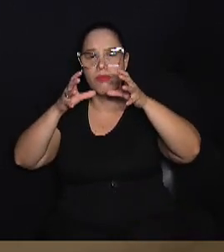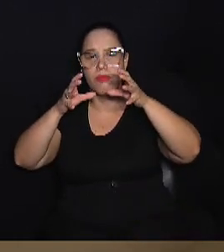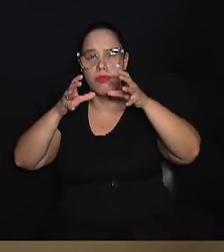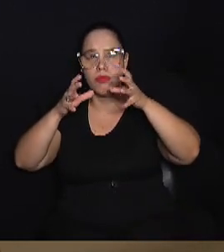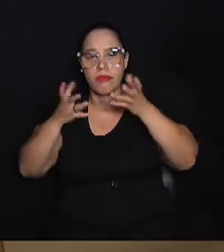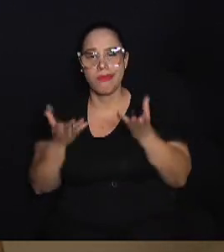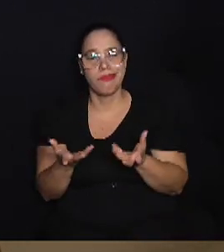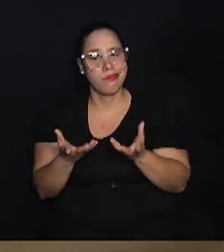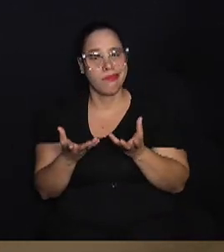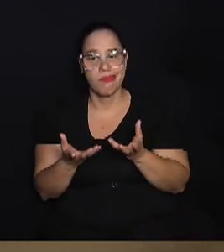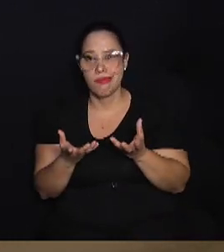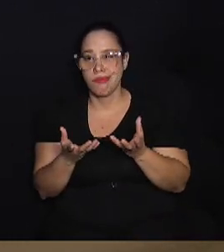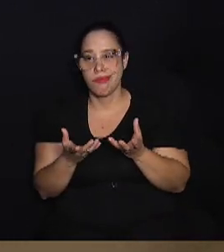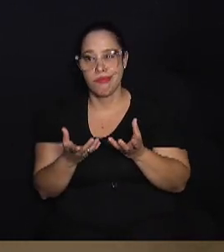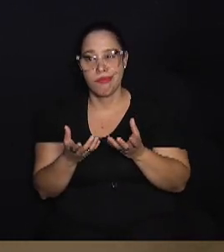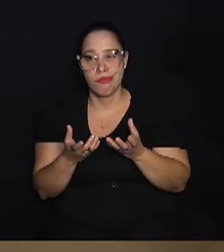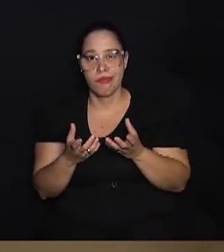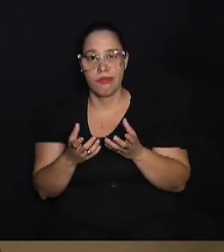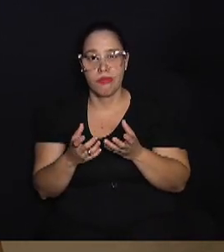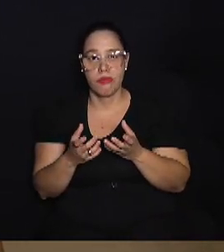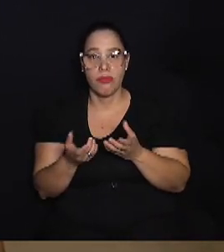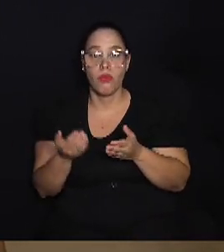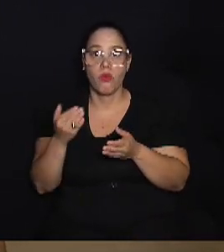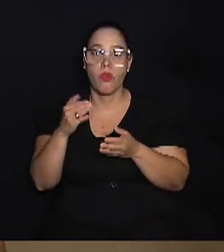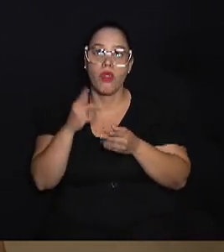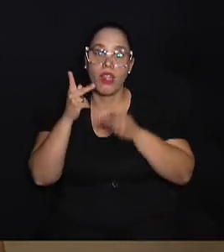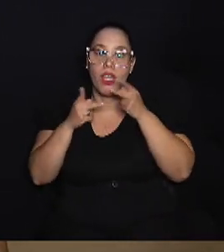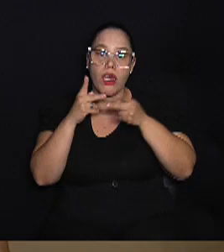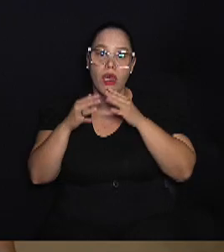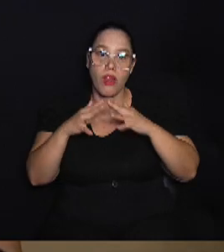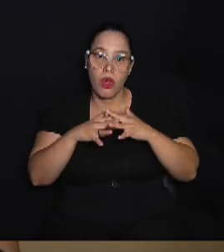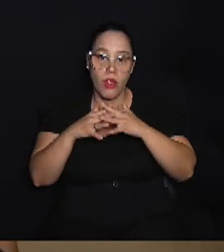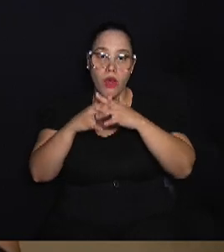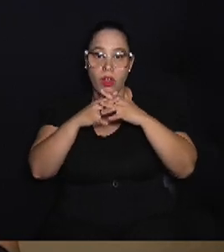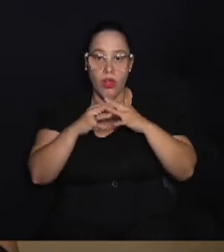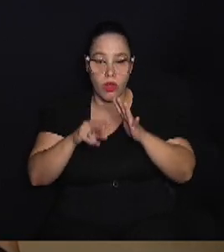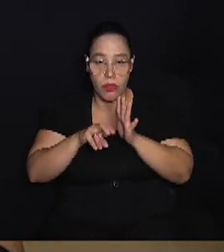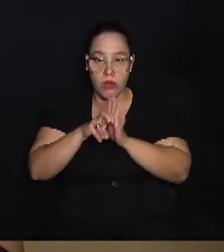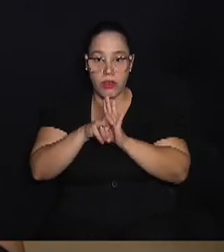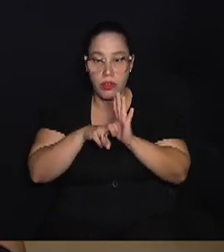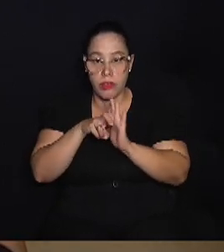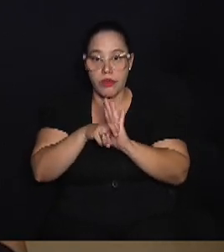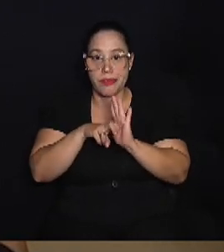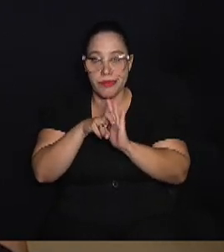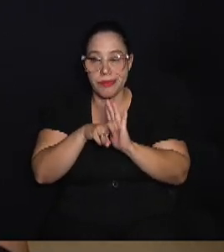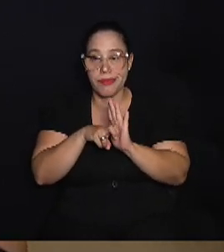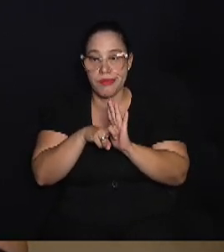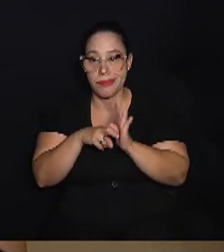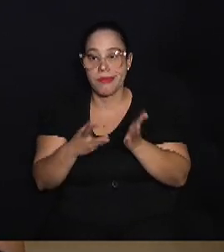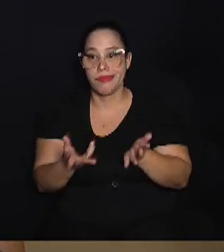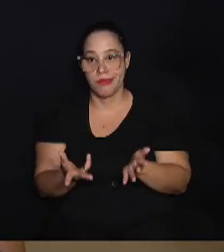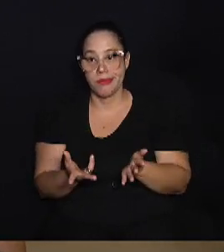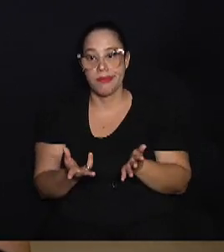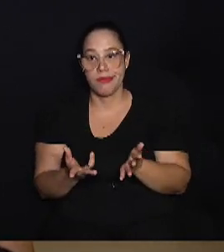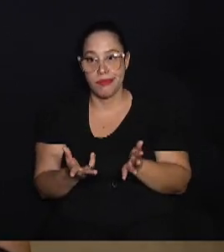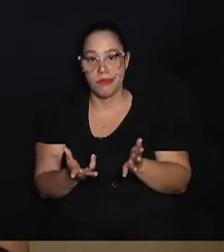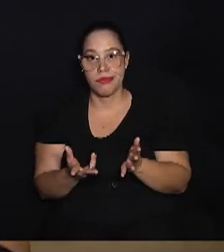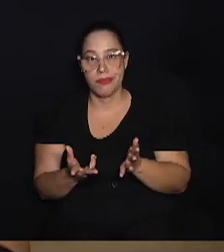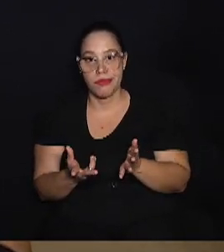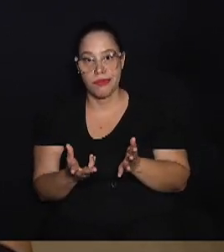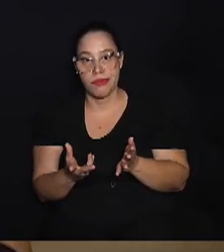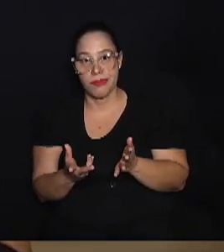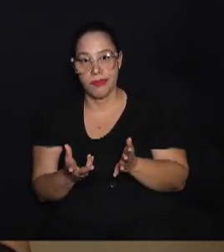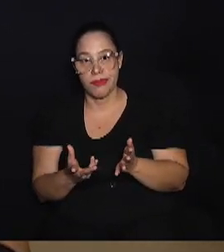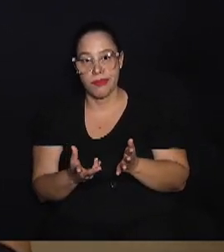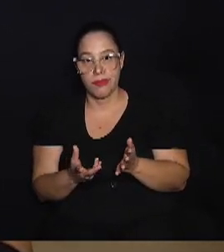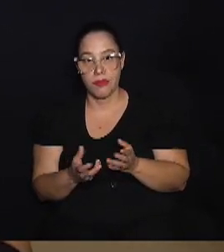não conseguia fazer a cesta. Aí ele me falou sobre o rugby em cadeira de roda, que era para tetraplégico, pessoa com 3 membros afetados.